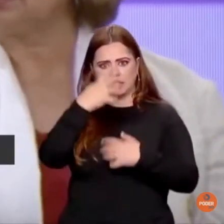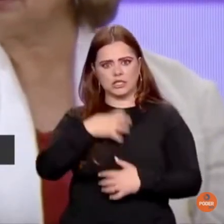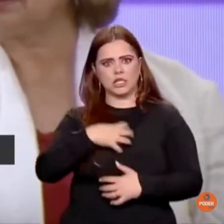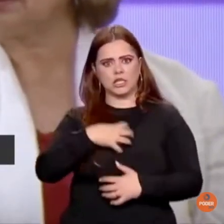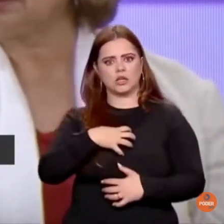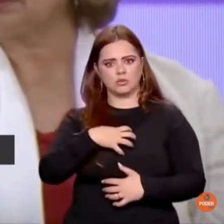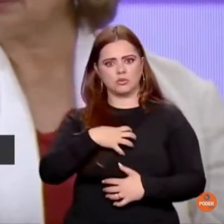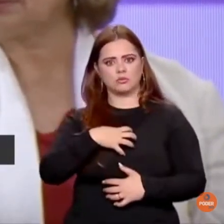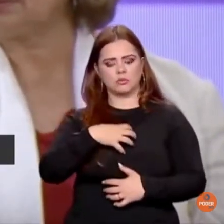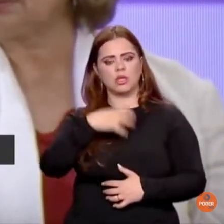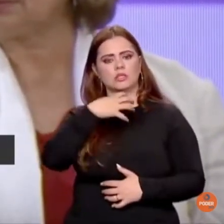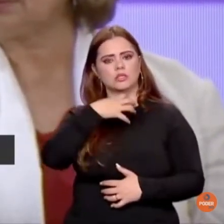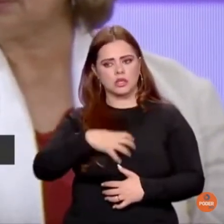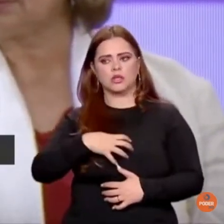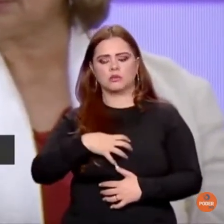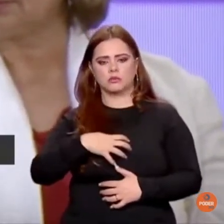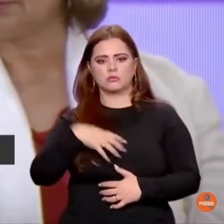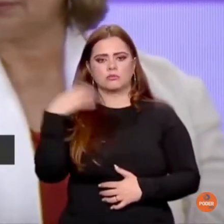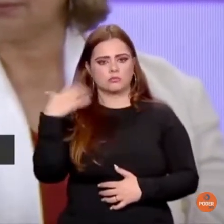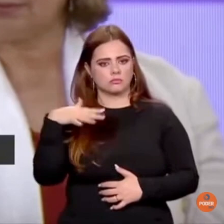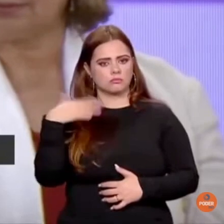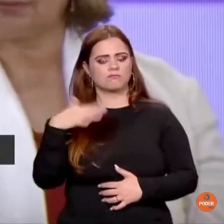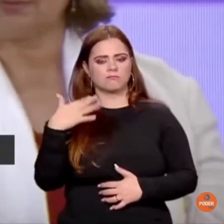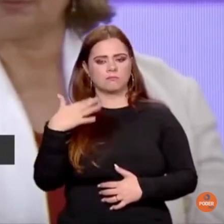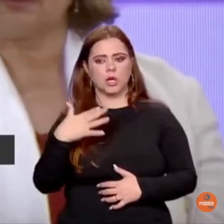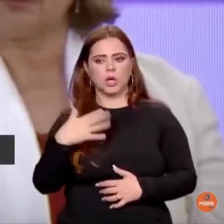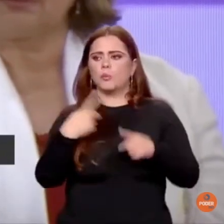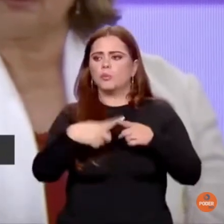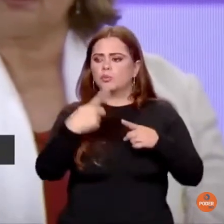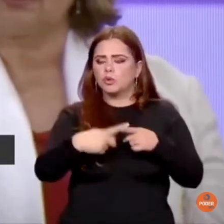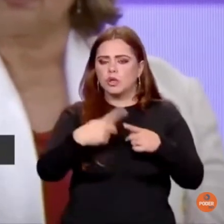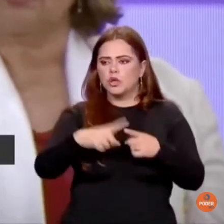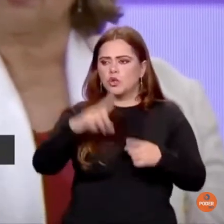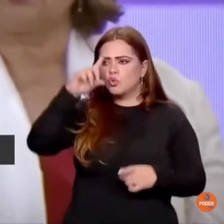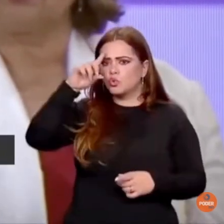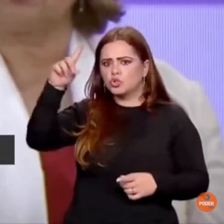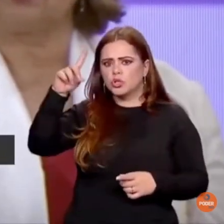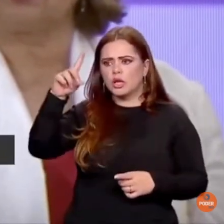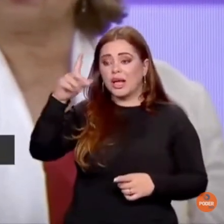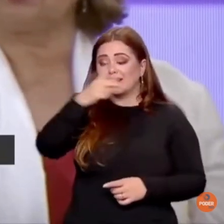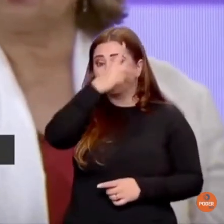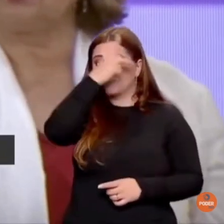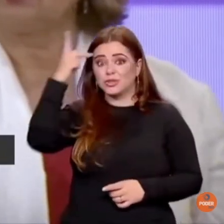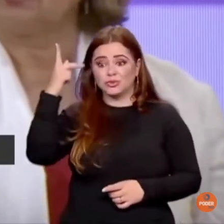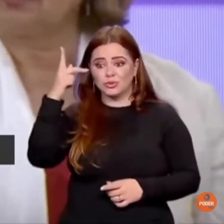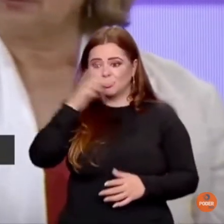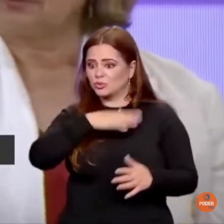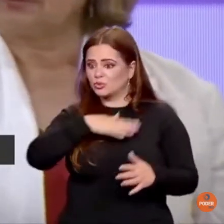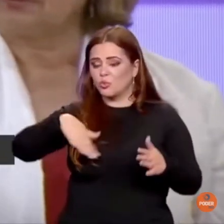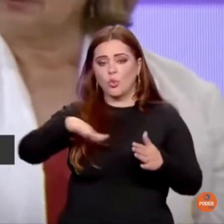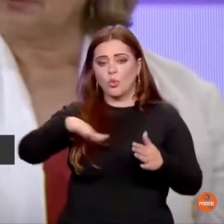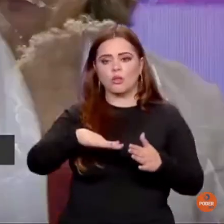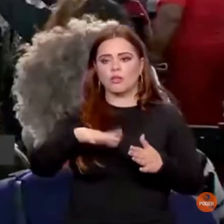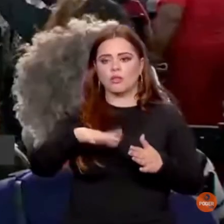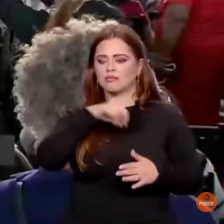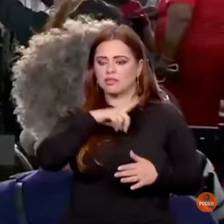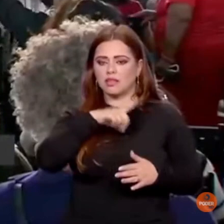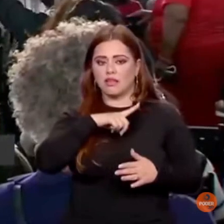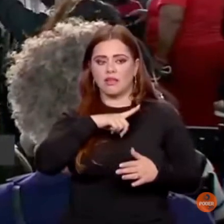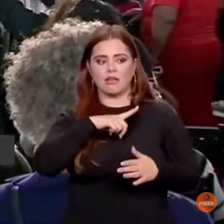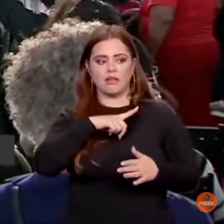que a gente pensa. O dia que todo mundo tiver condições